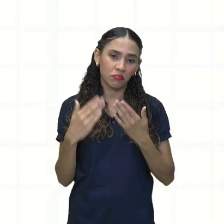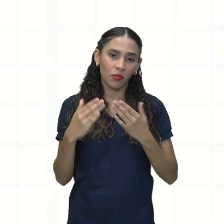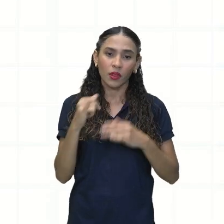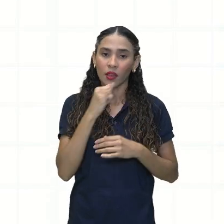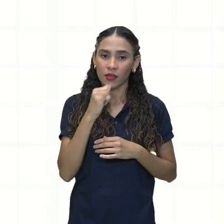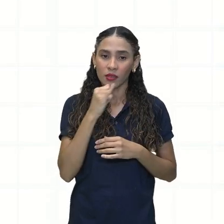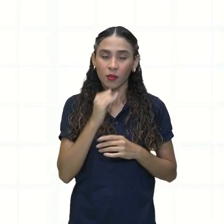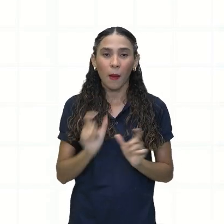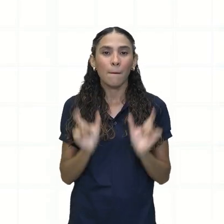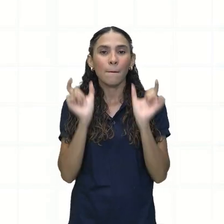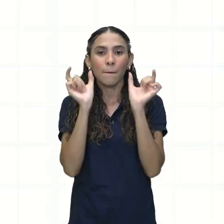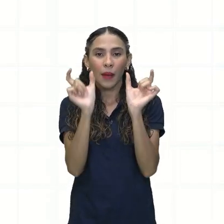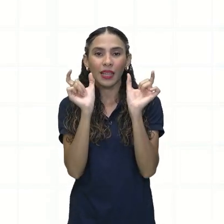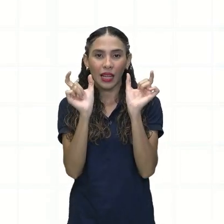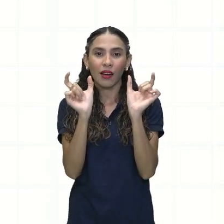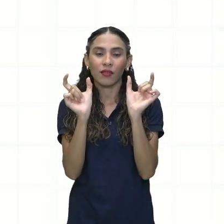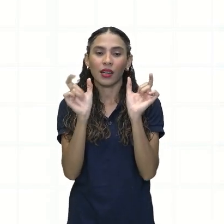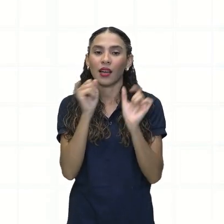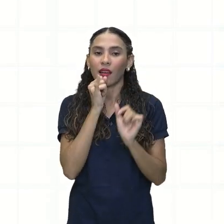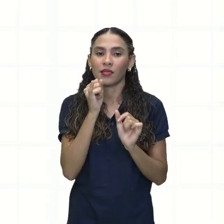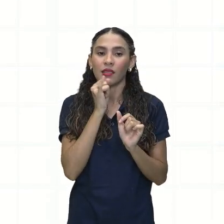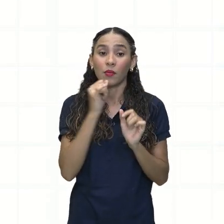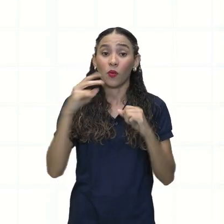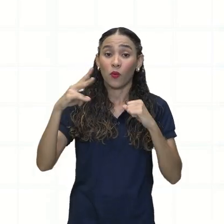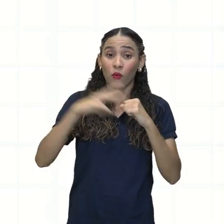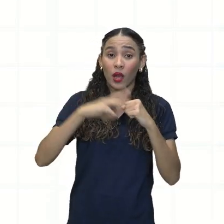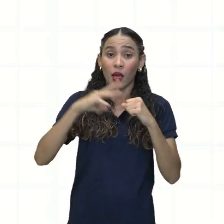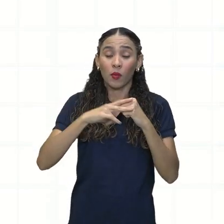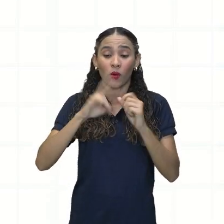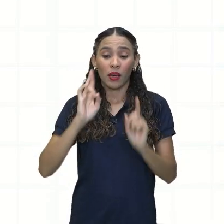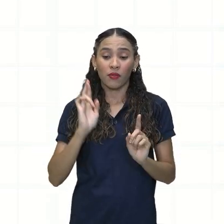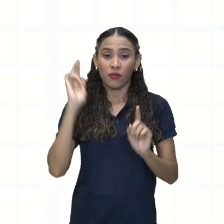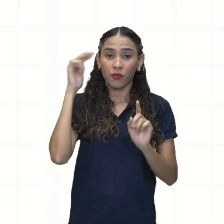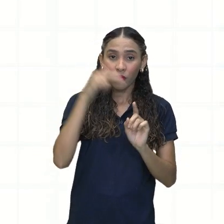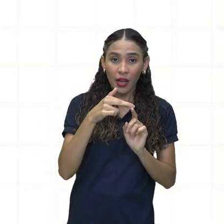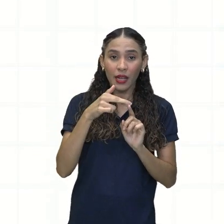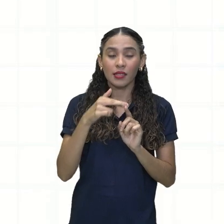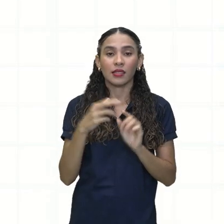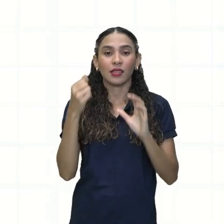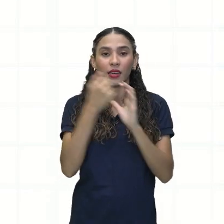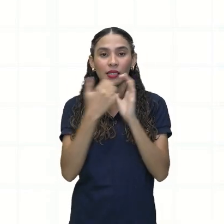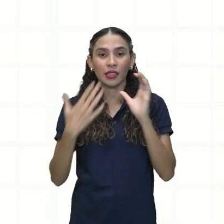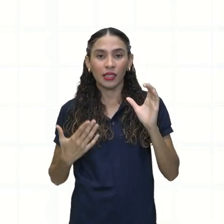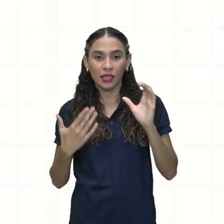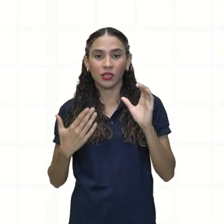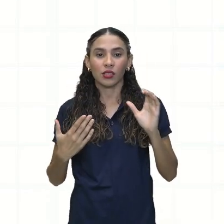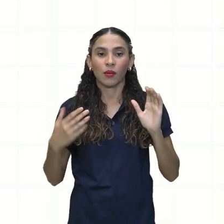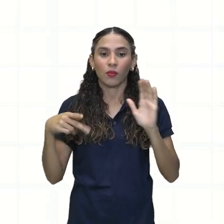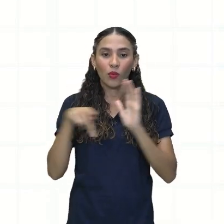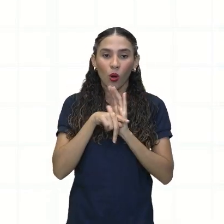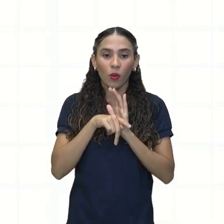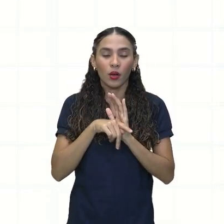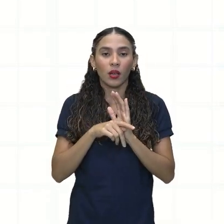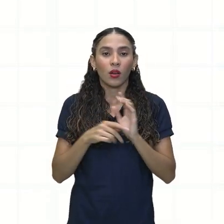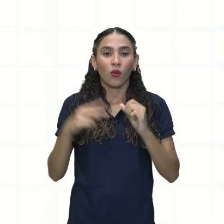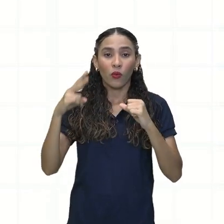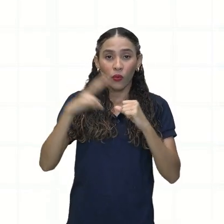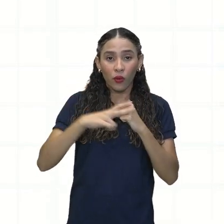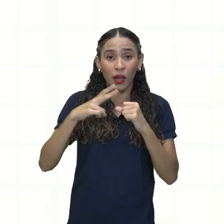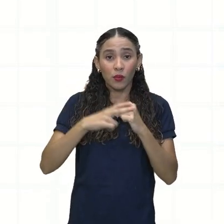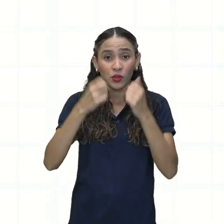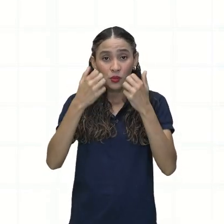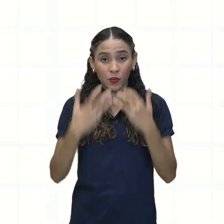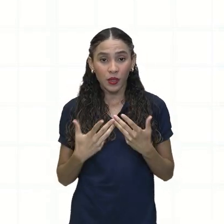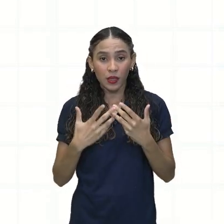o termo a qual o verbo vai se referir, os elementos sobre os quais o verbo está